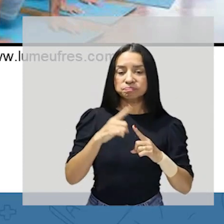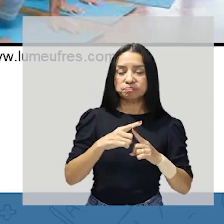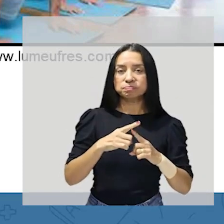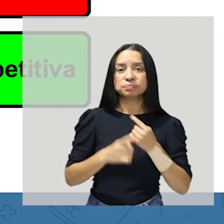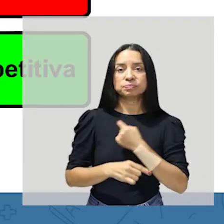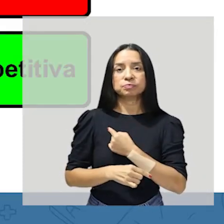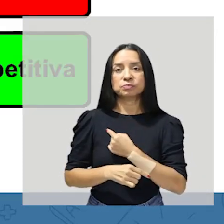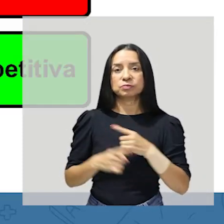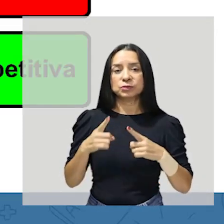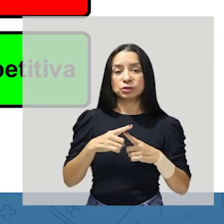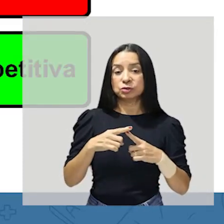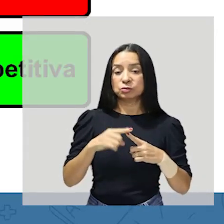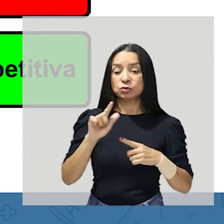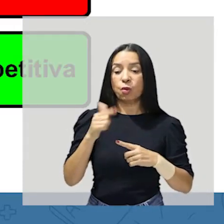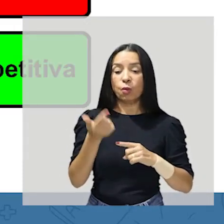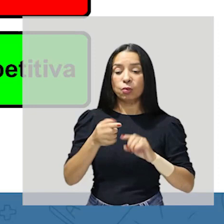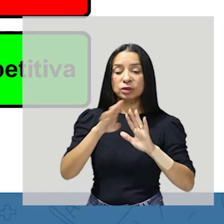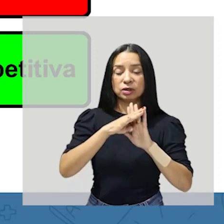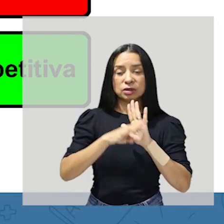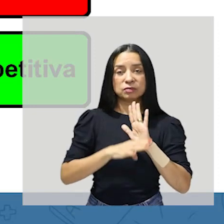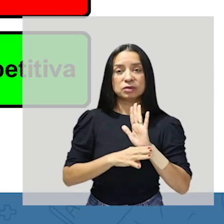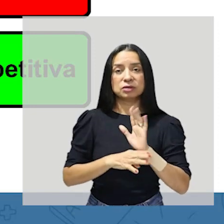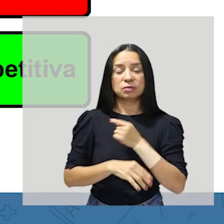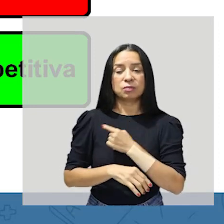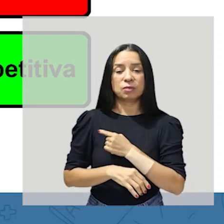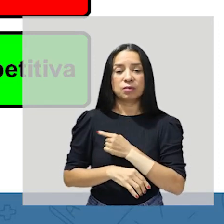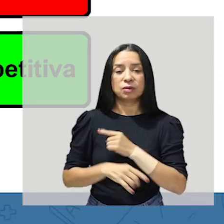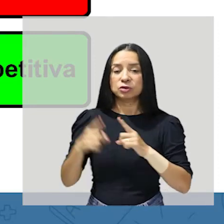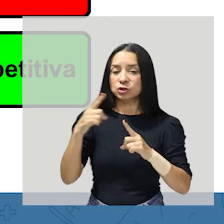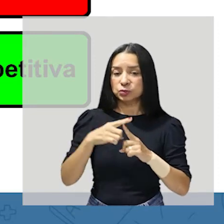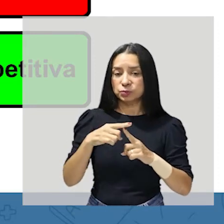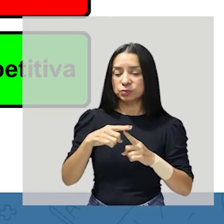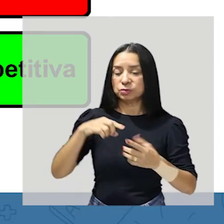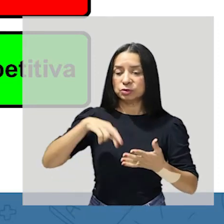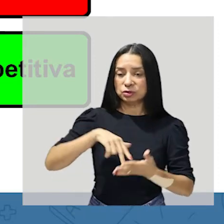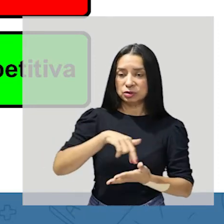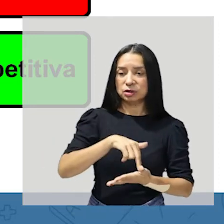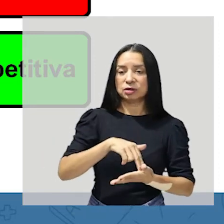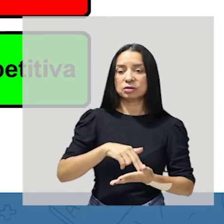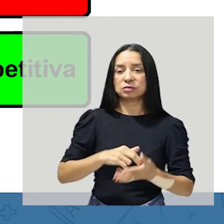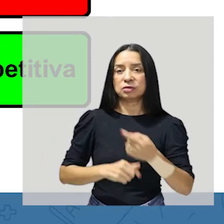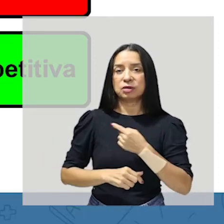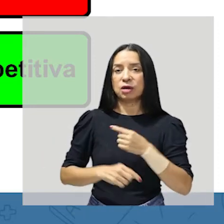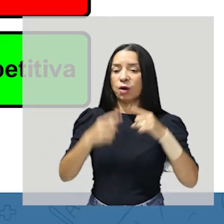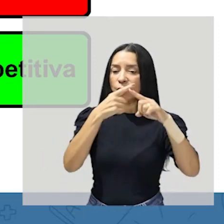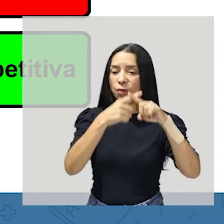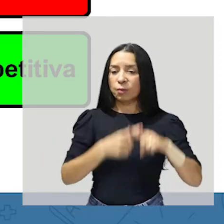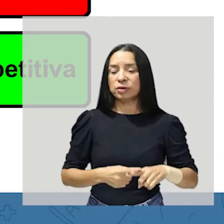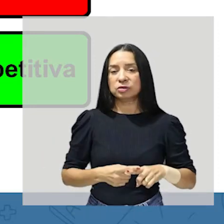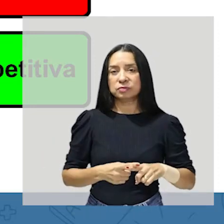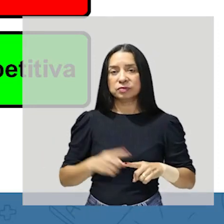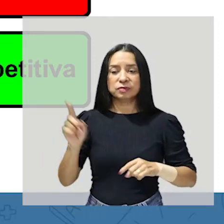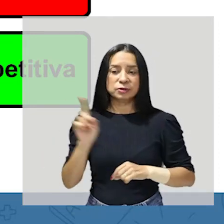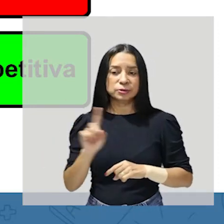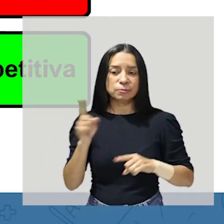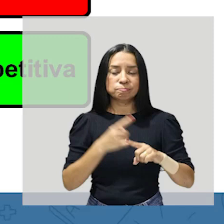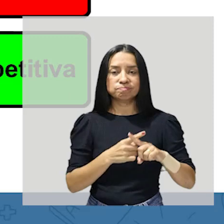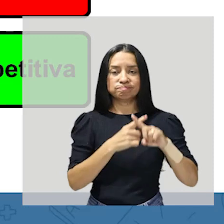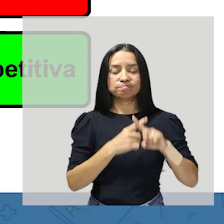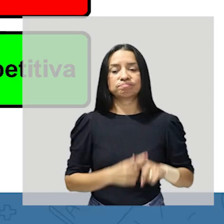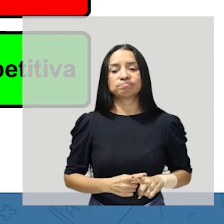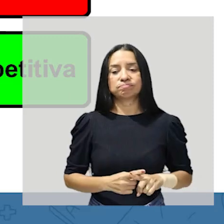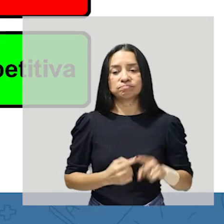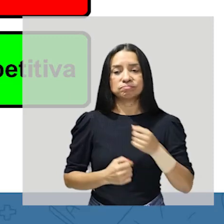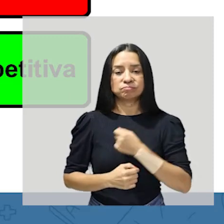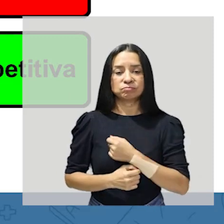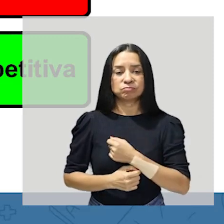Aí, vou trazer outra classificação para vocês. Tipos de ginásticas. Existe a ginástica competitiva e a ginástica não competitiva,